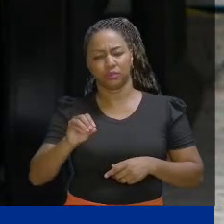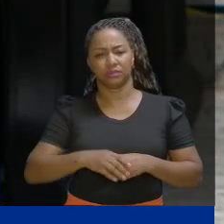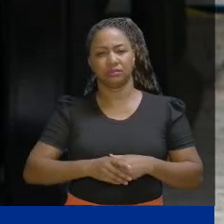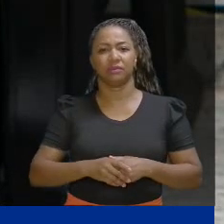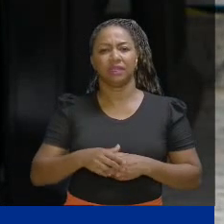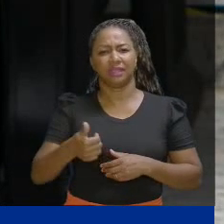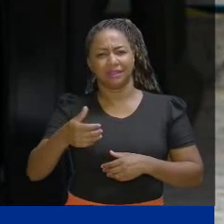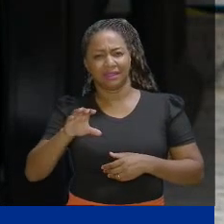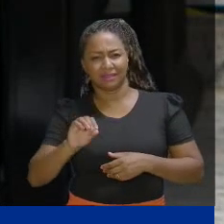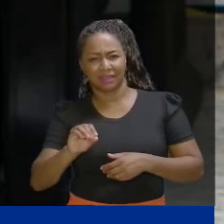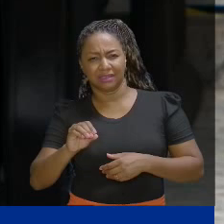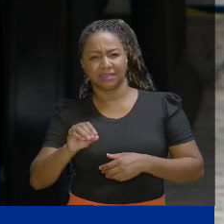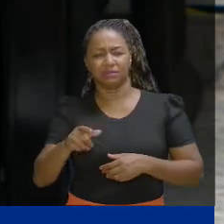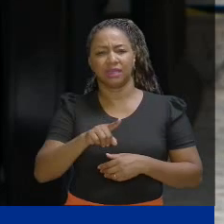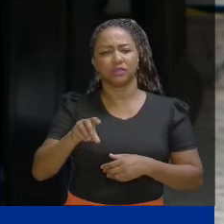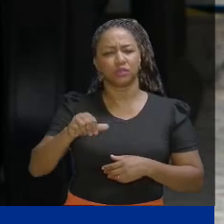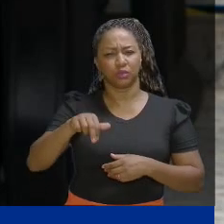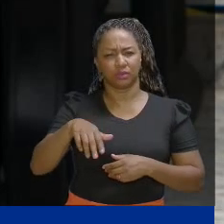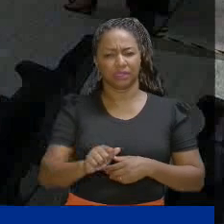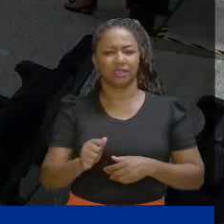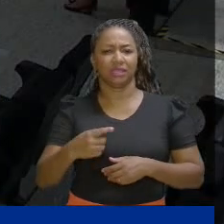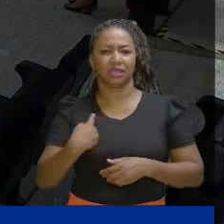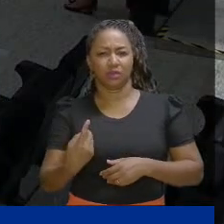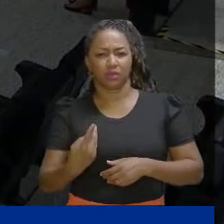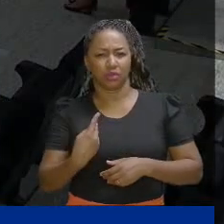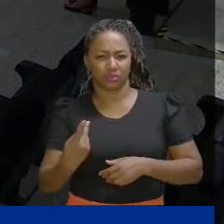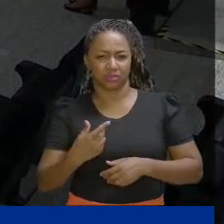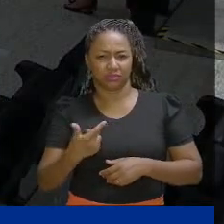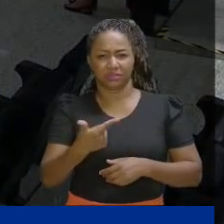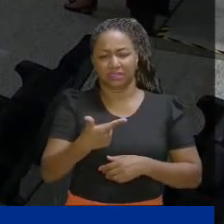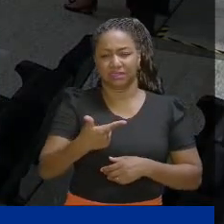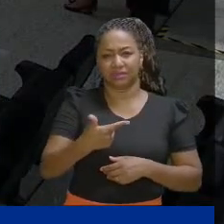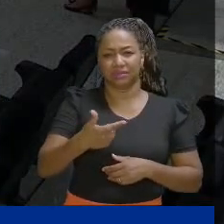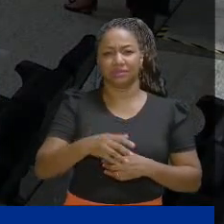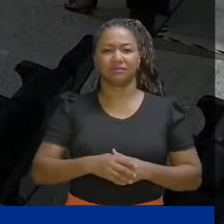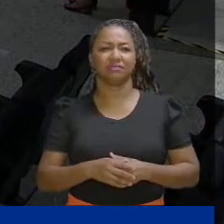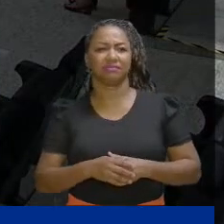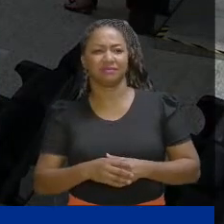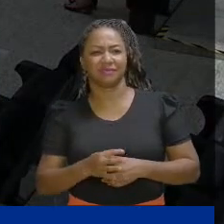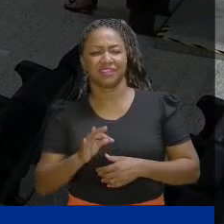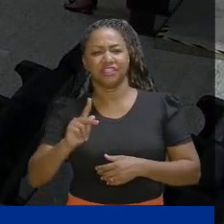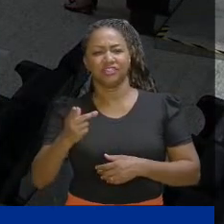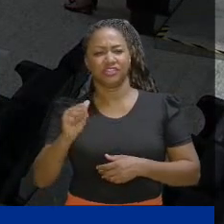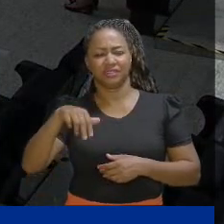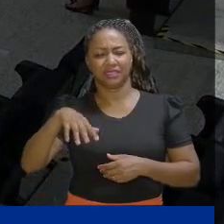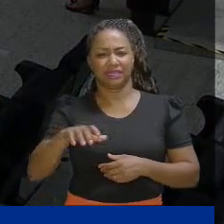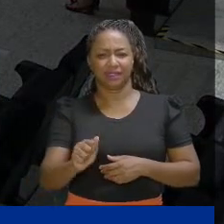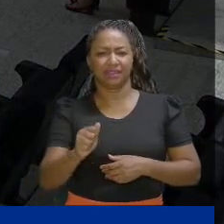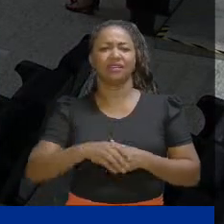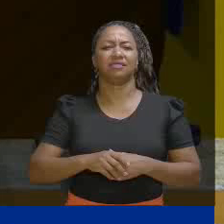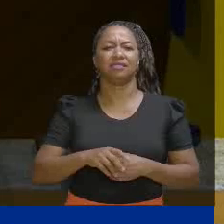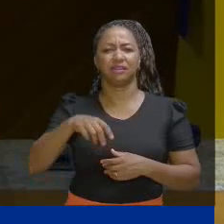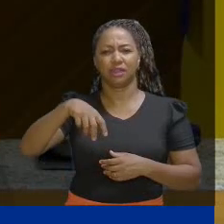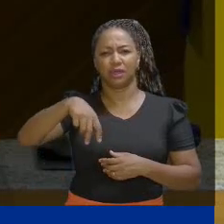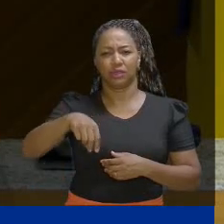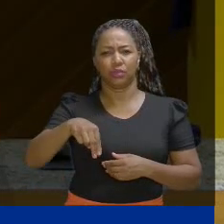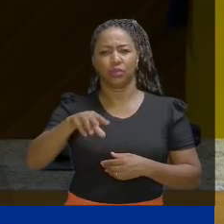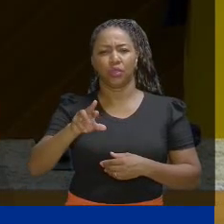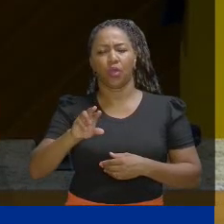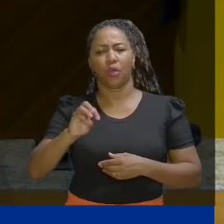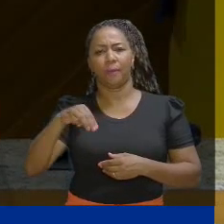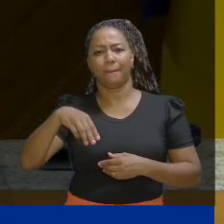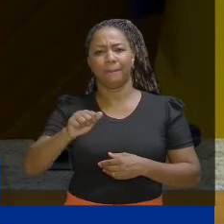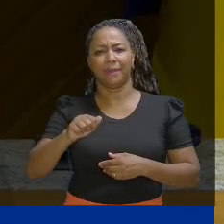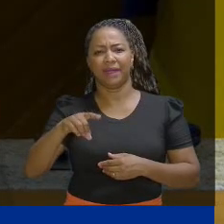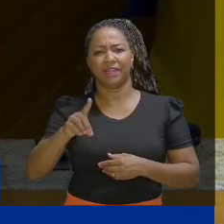da 2ª zona. Foco na moça, ela é branca, de cabelos castanhos, perdão, parcialmente grisalhos, imagem ampla do plenário. Era gozado que quando chegava Foco